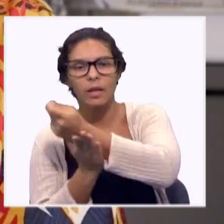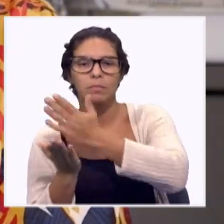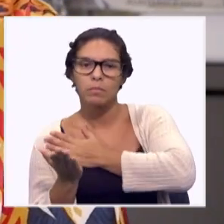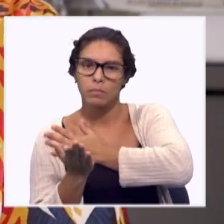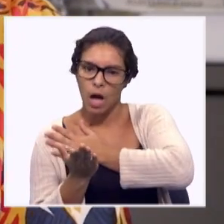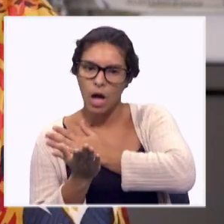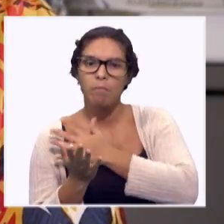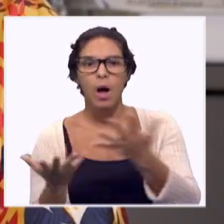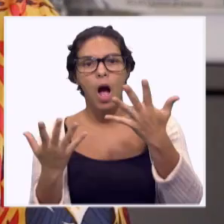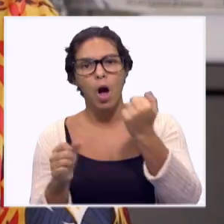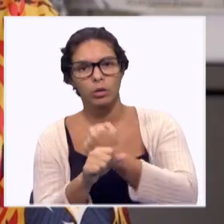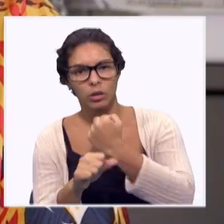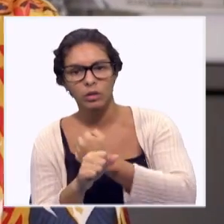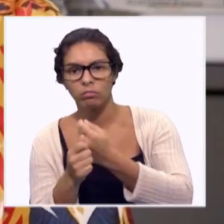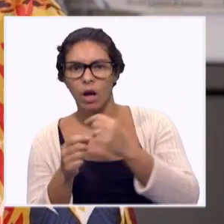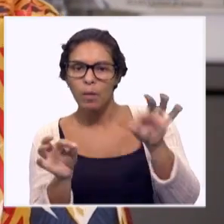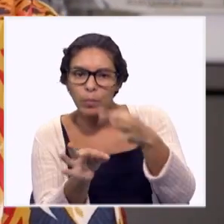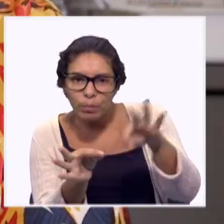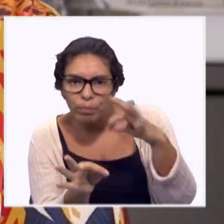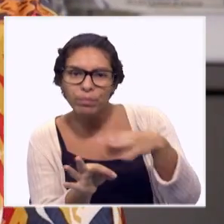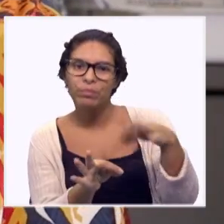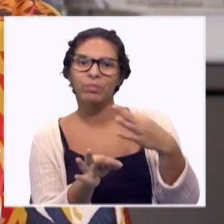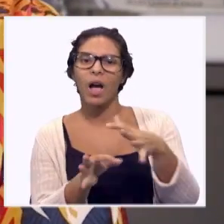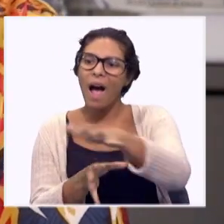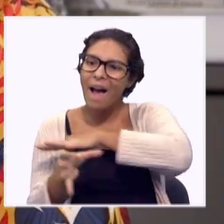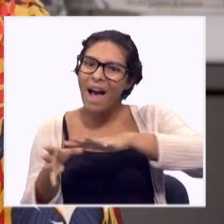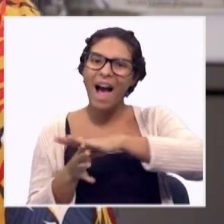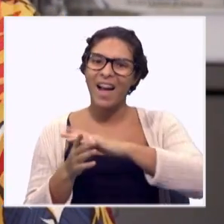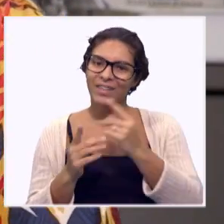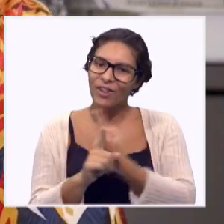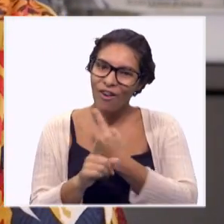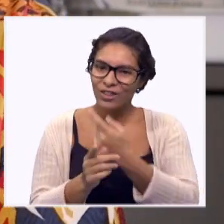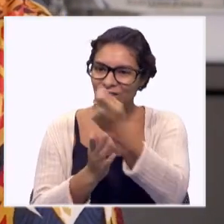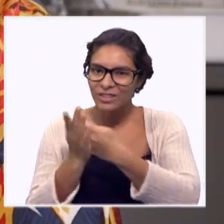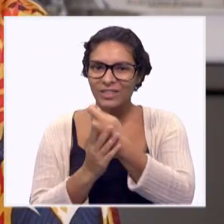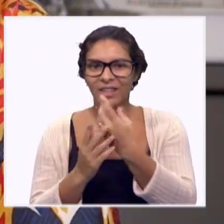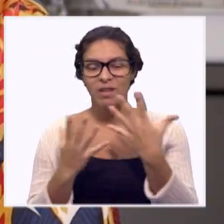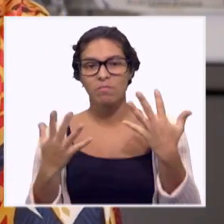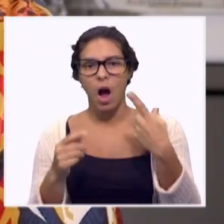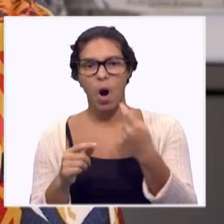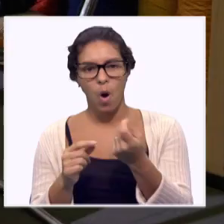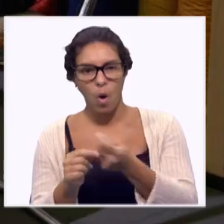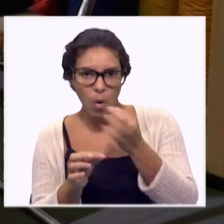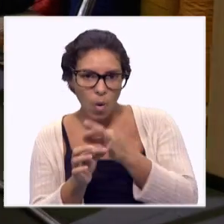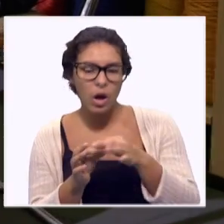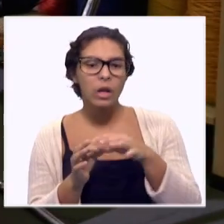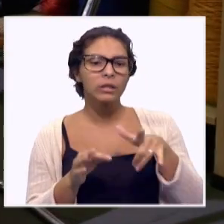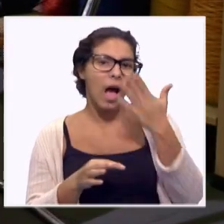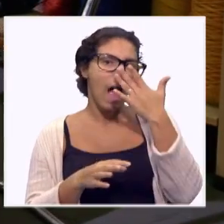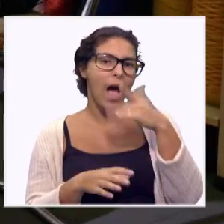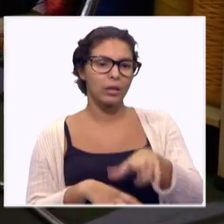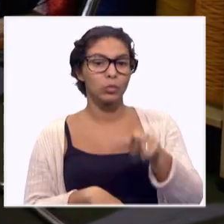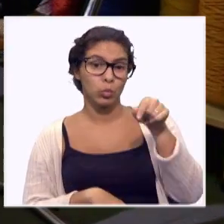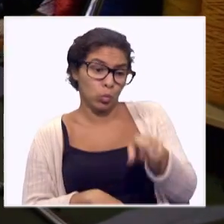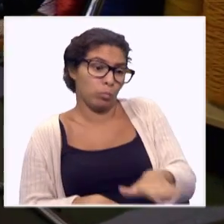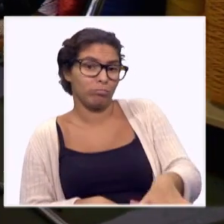interesse por trabalhos manuais, por bordados, tudo muito dentro dessa área. E isso acabou... De alguma forma tu